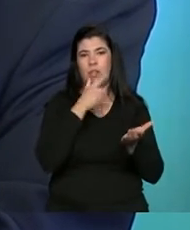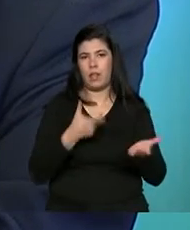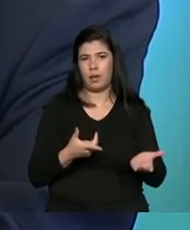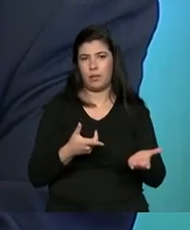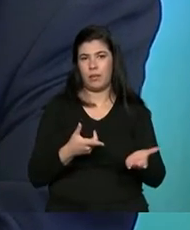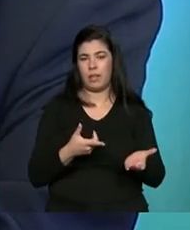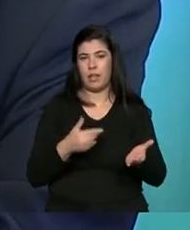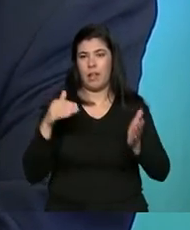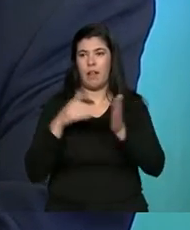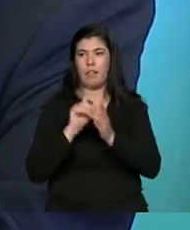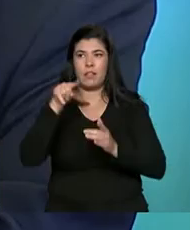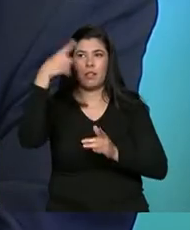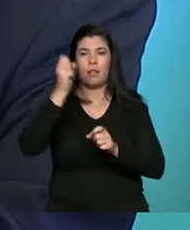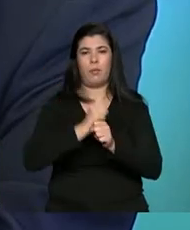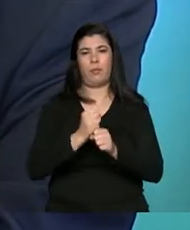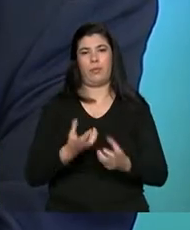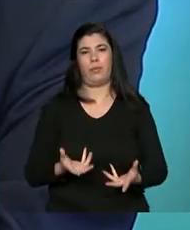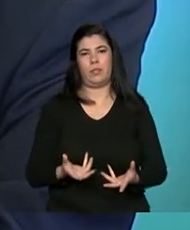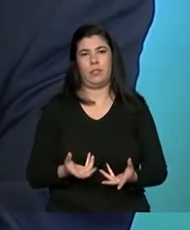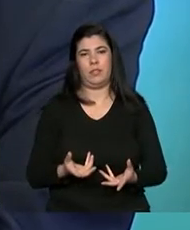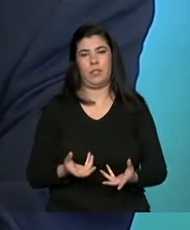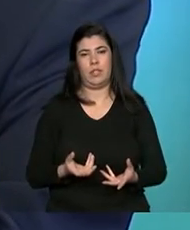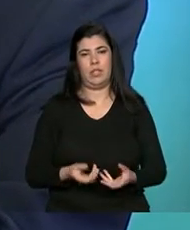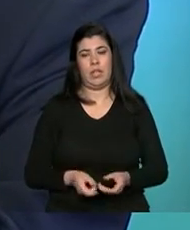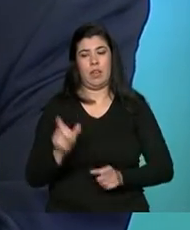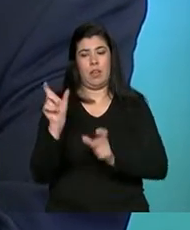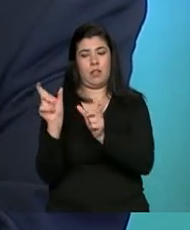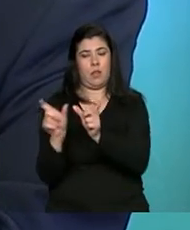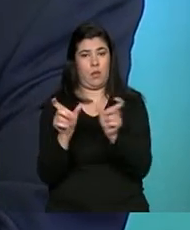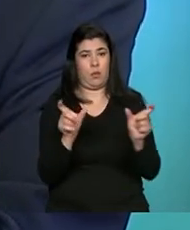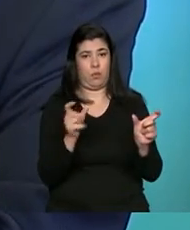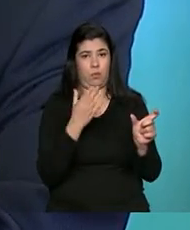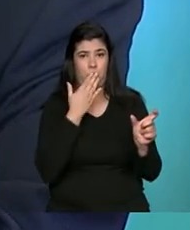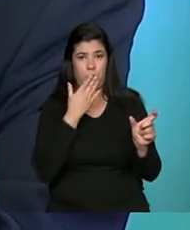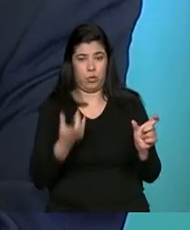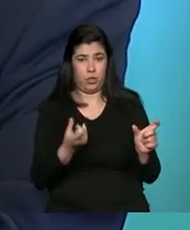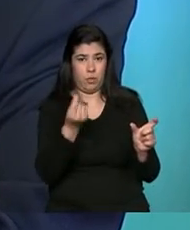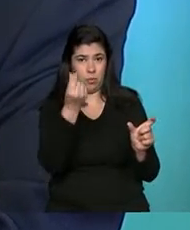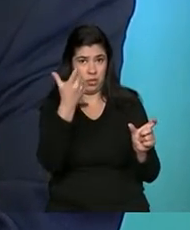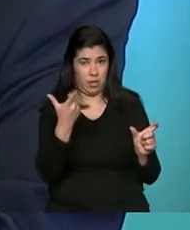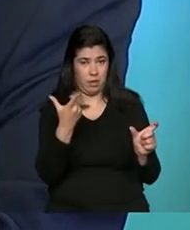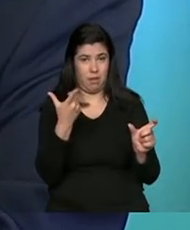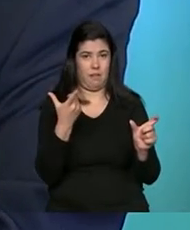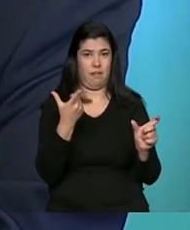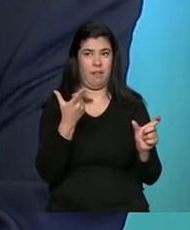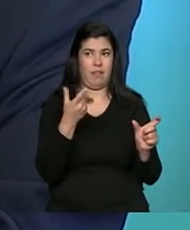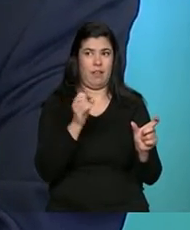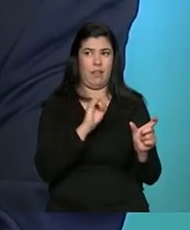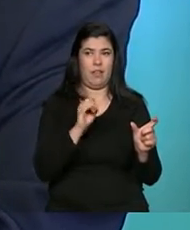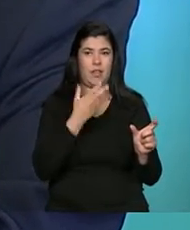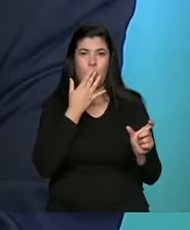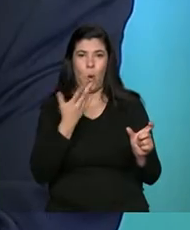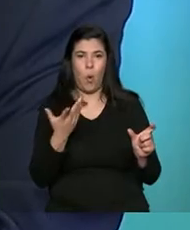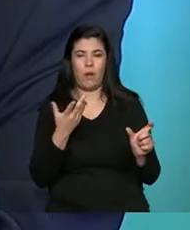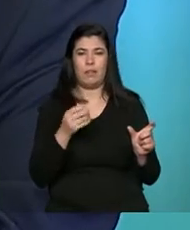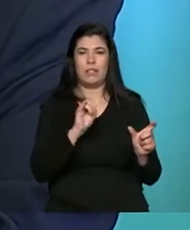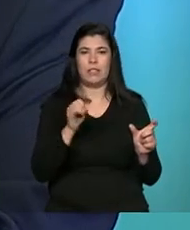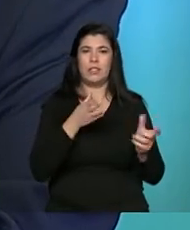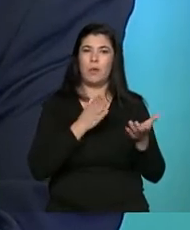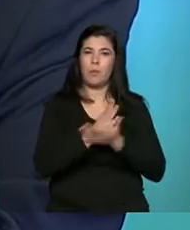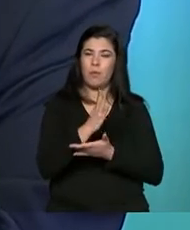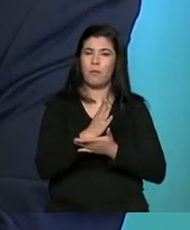até o ano que vem a bandeira cria exatamente essa flexibilidade quando nós aprovamos a